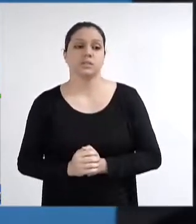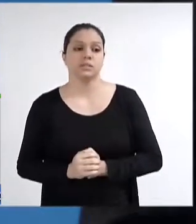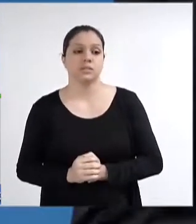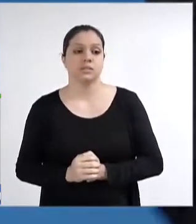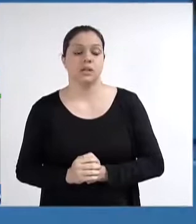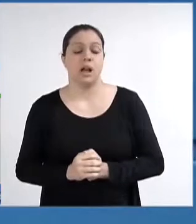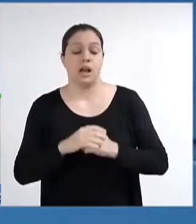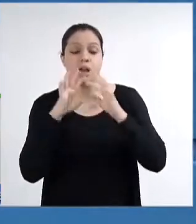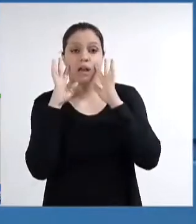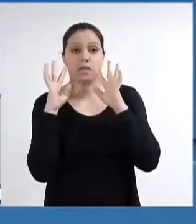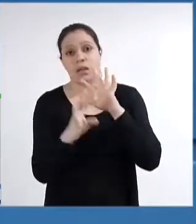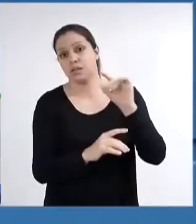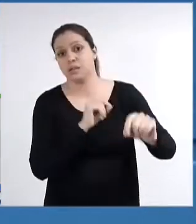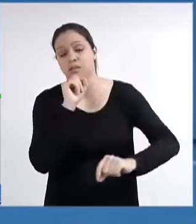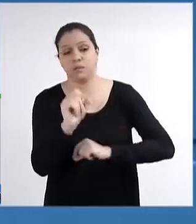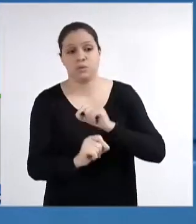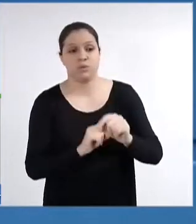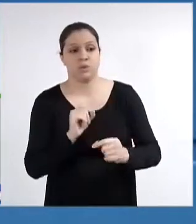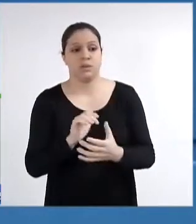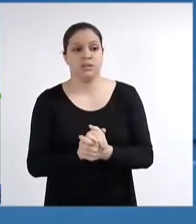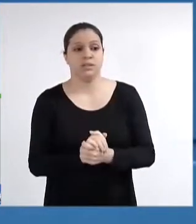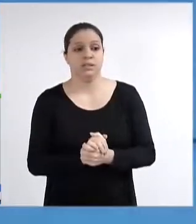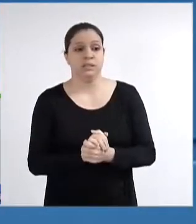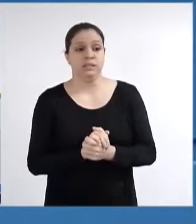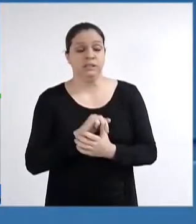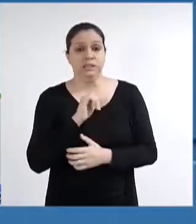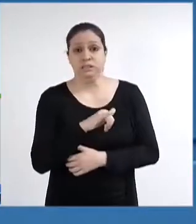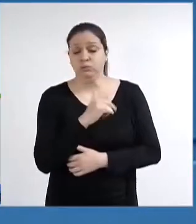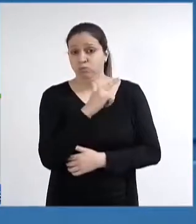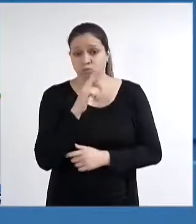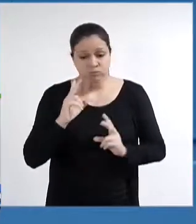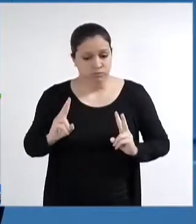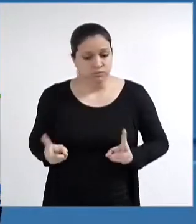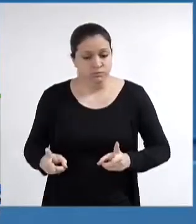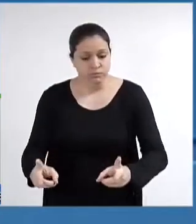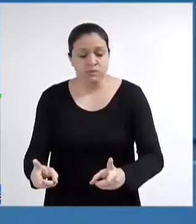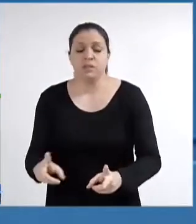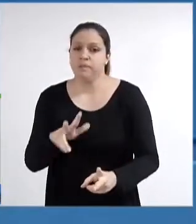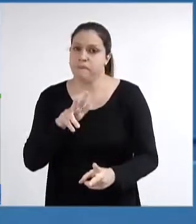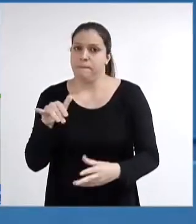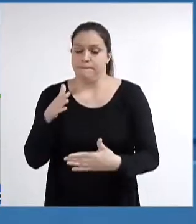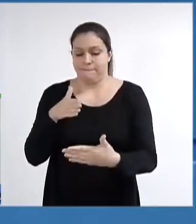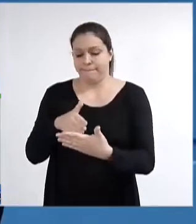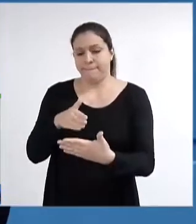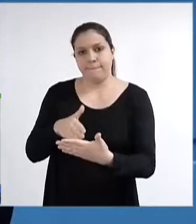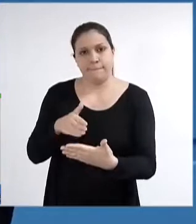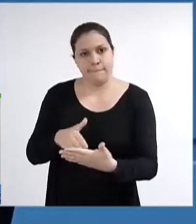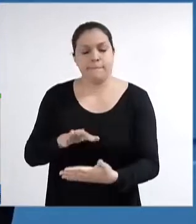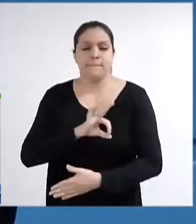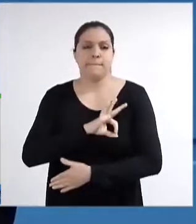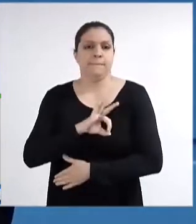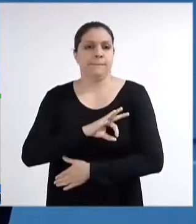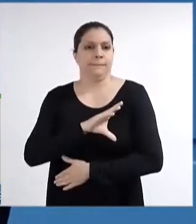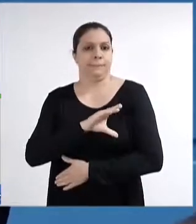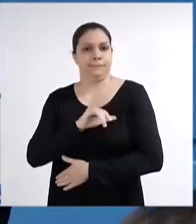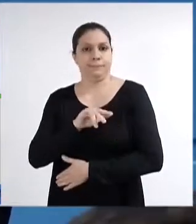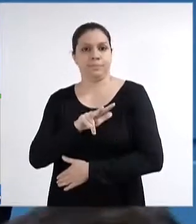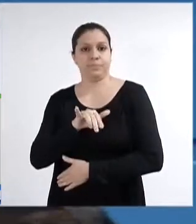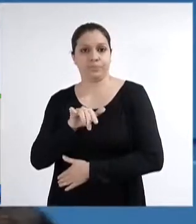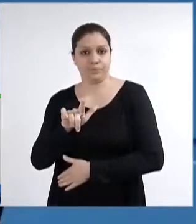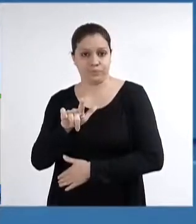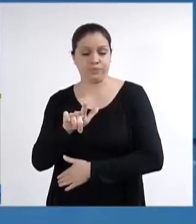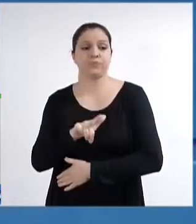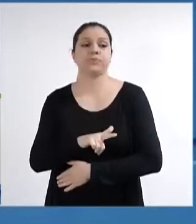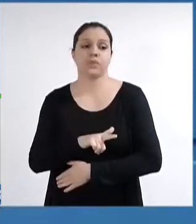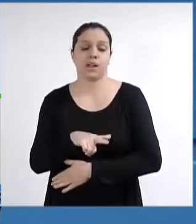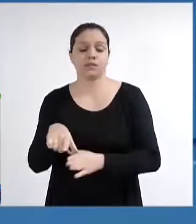chamando a atenção para que, se não houver a continuidade, o impedimento da Polícia Civil